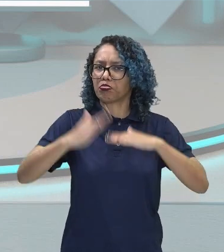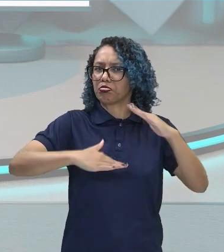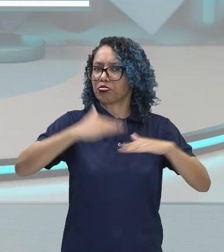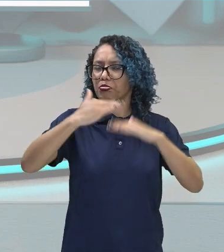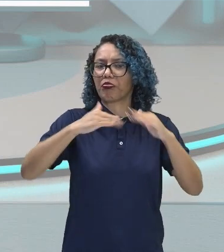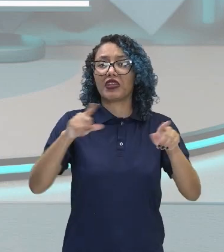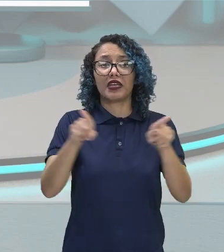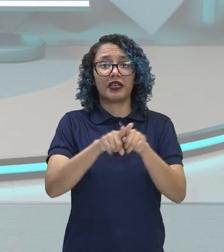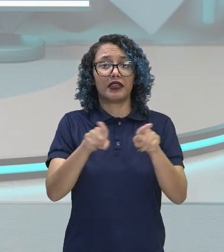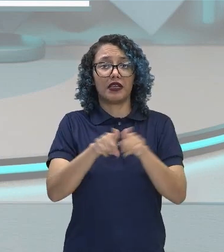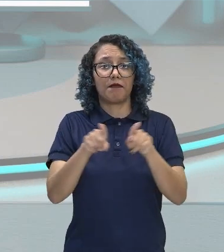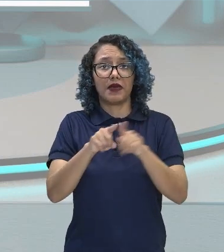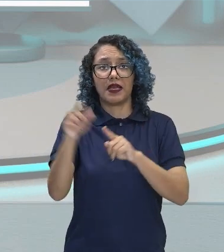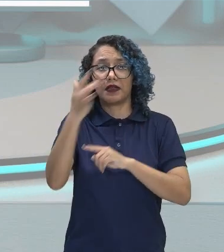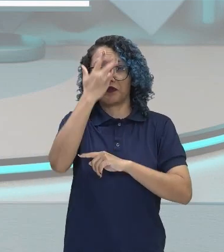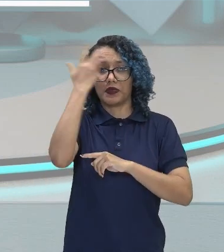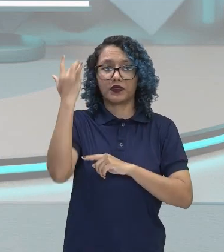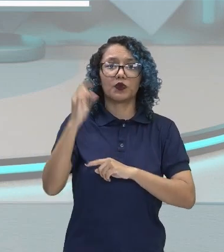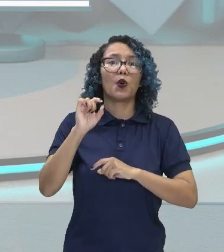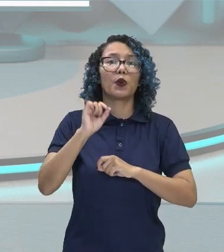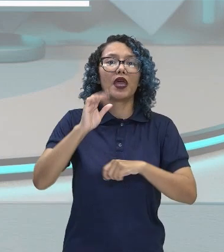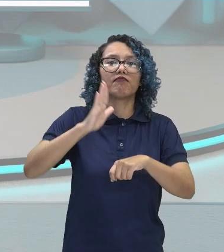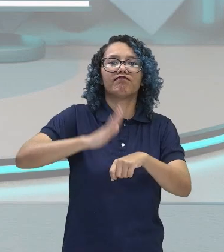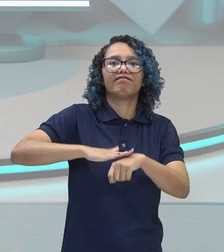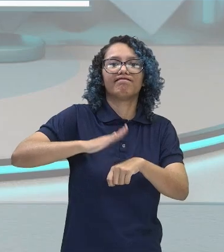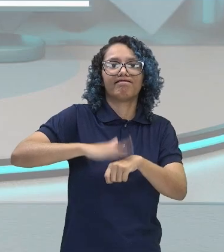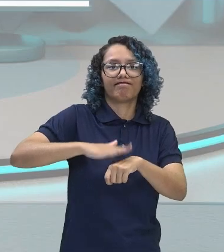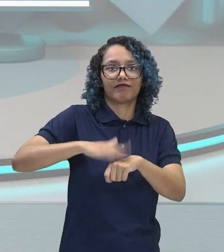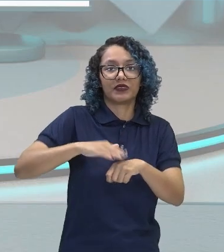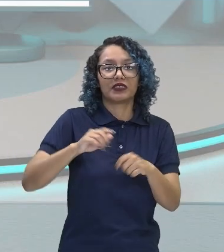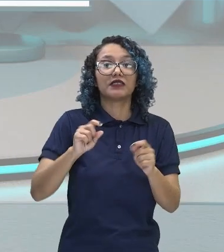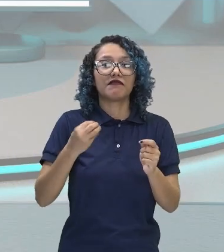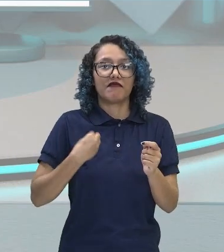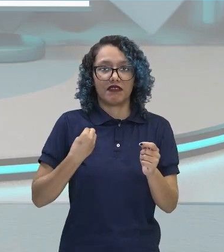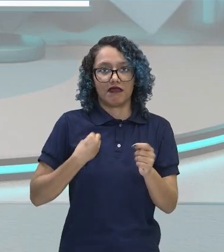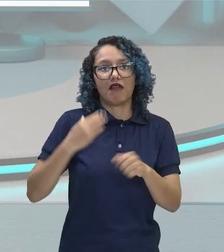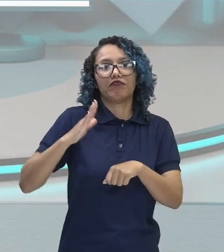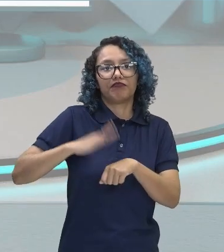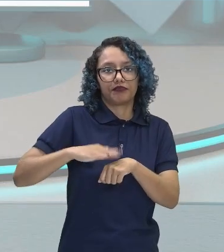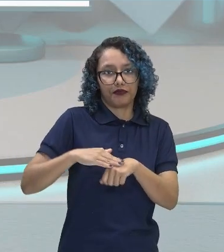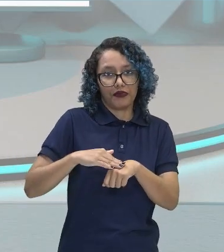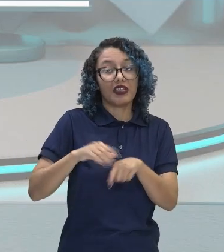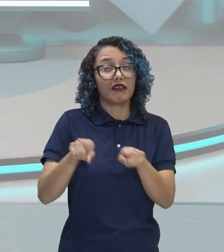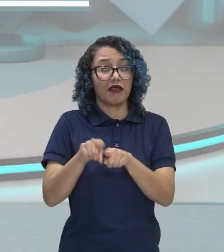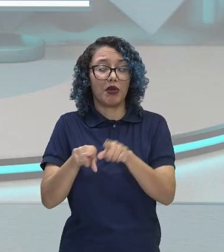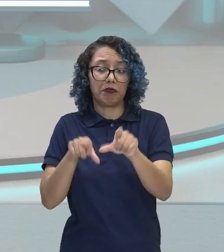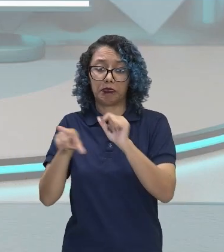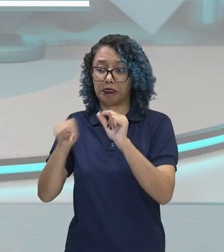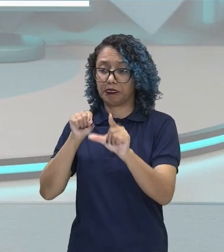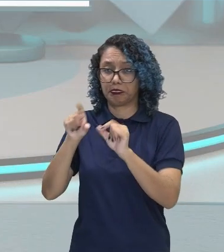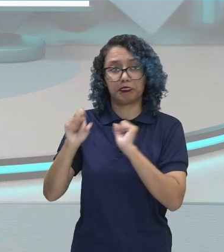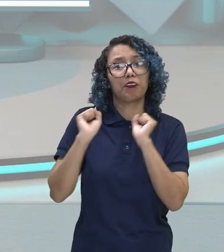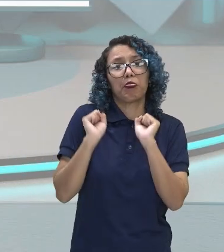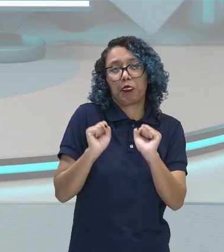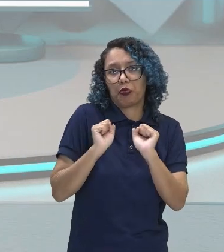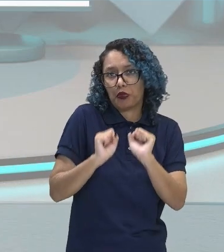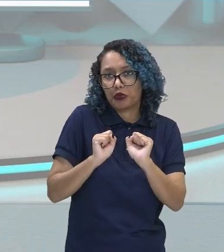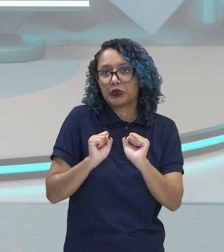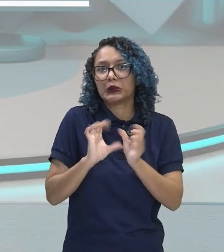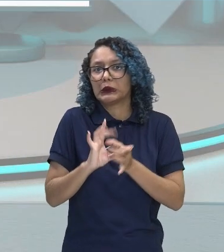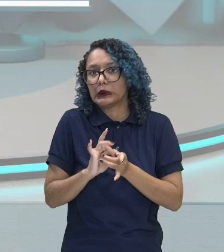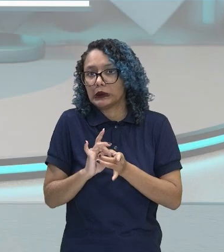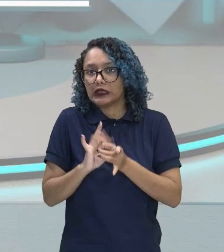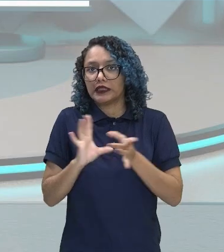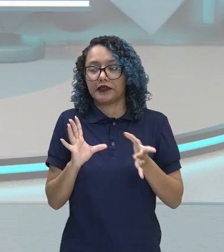o homem adquiriu autonomia para a sua vida e para as suas escolhas, ok? Então, vamos ver